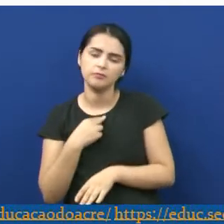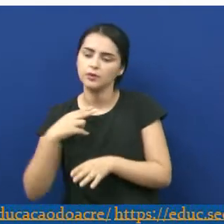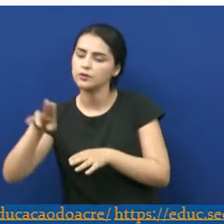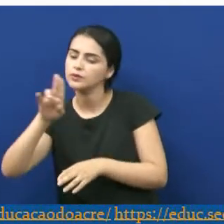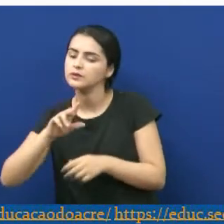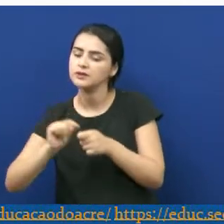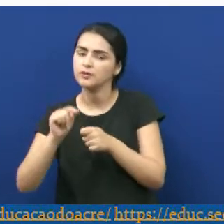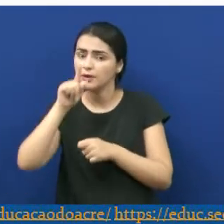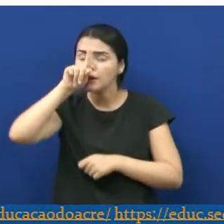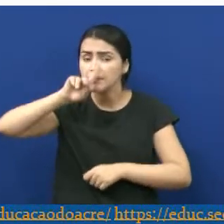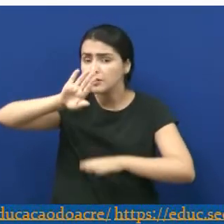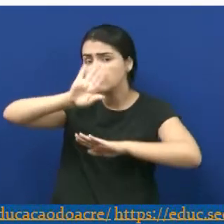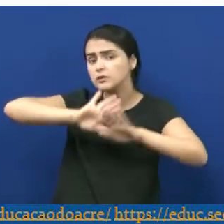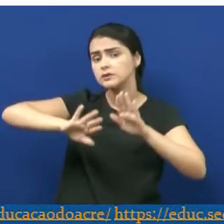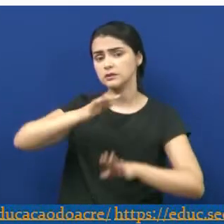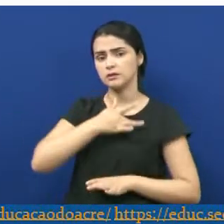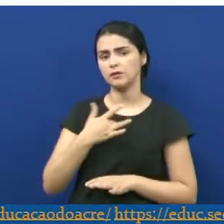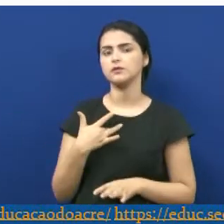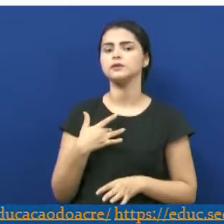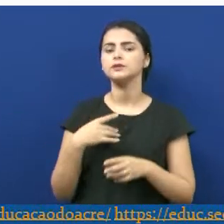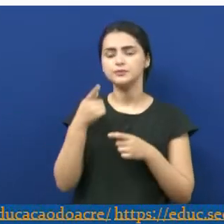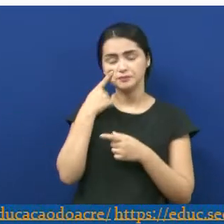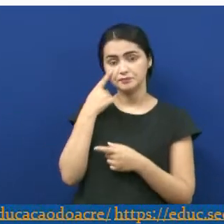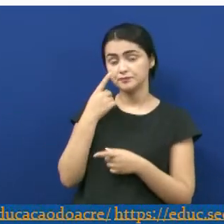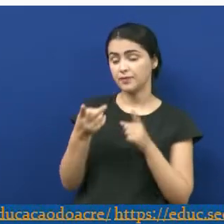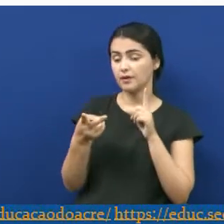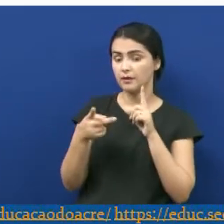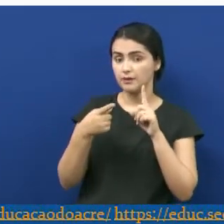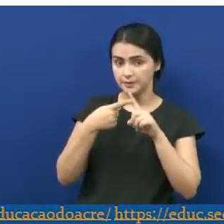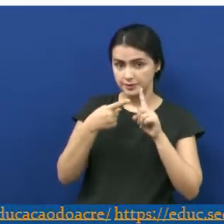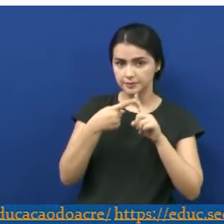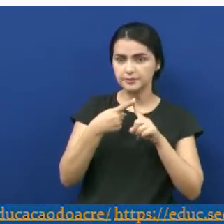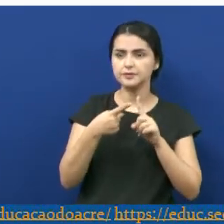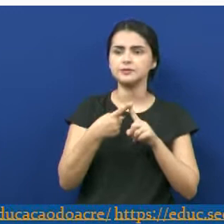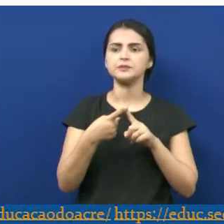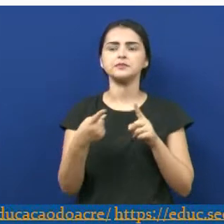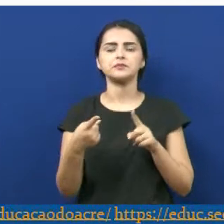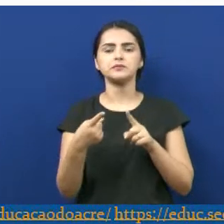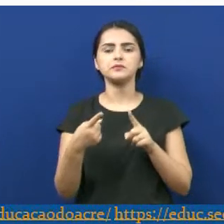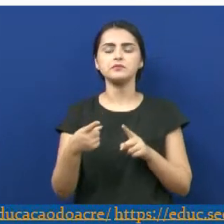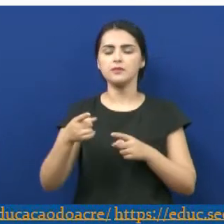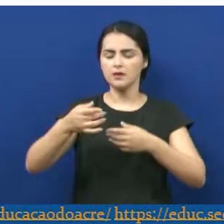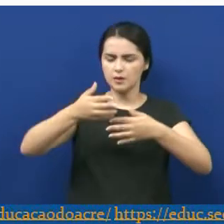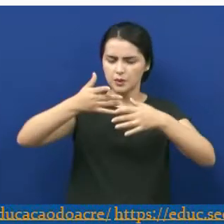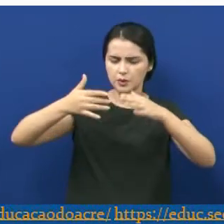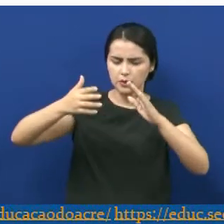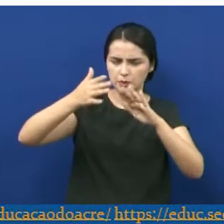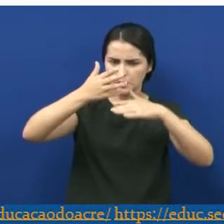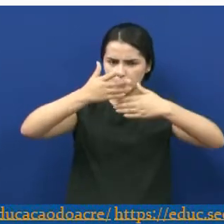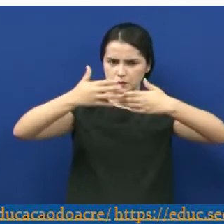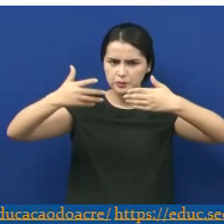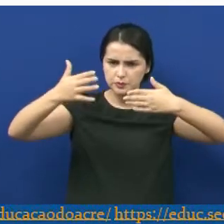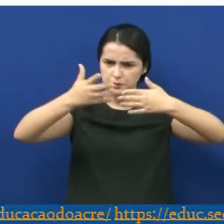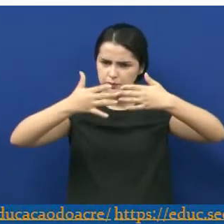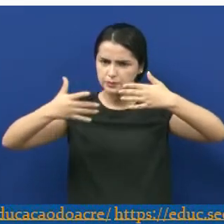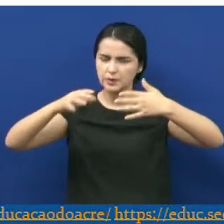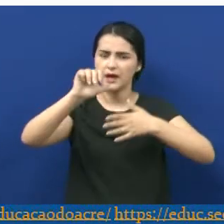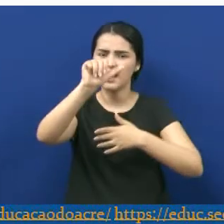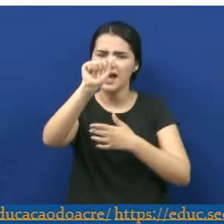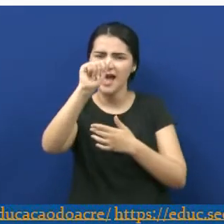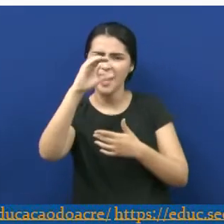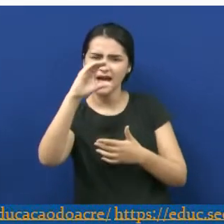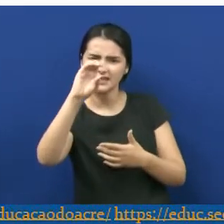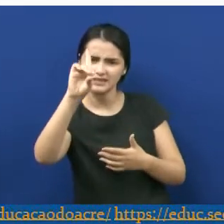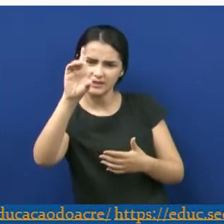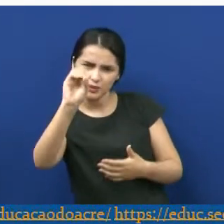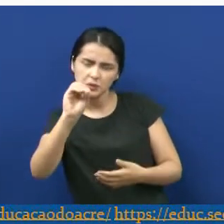saúde. Veja, primeiramente, soluções aquosas de caráter químico ácido. Vou trazer aqui alguns exemplos para você. Nós temos